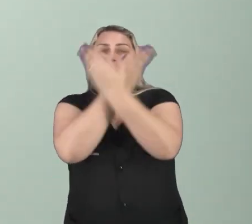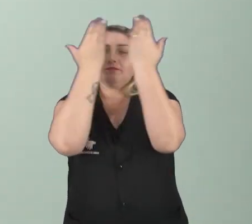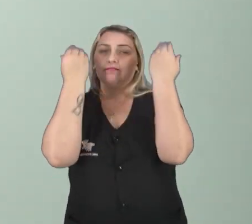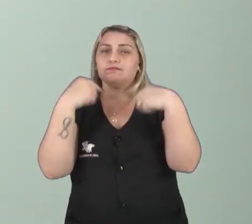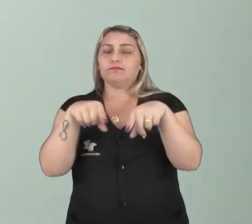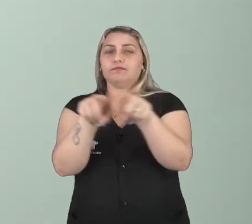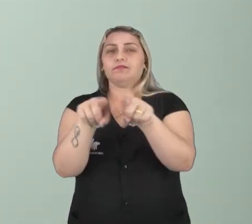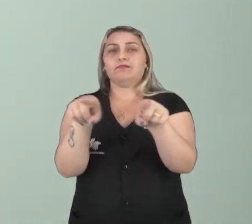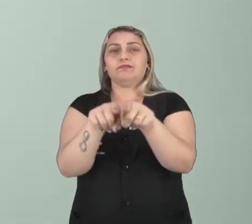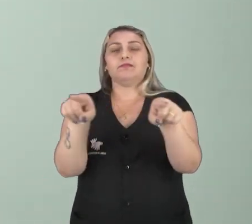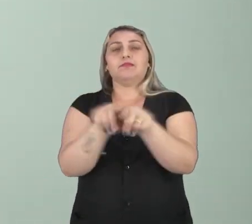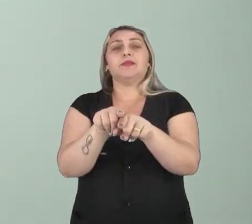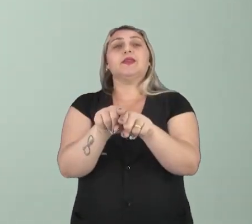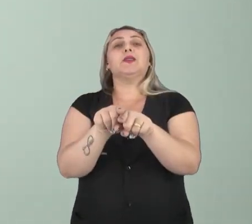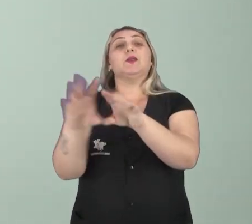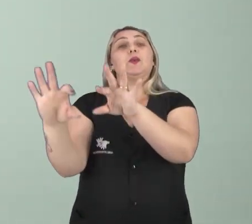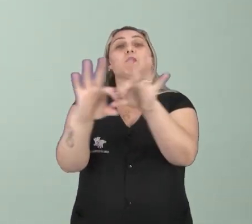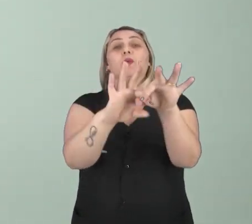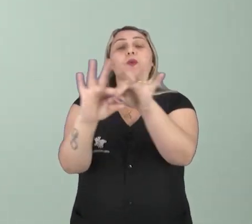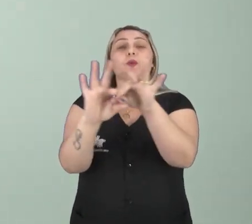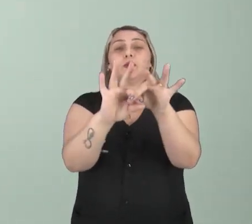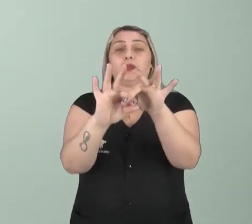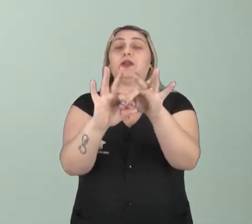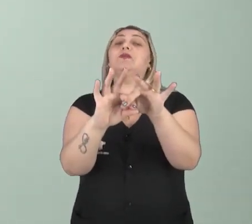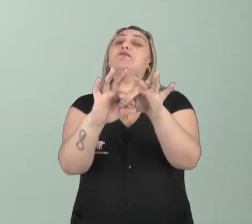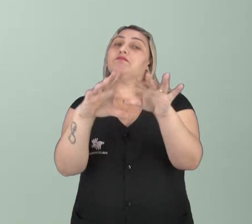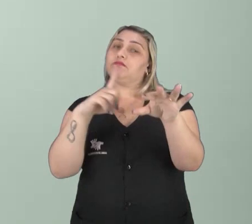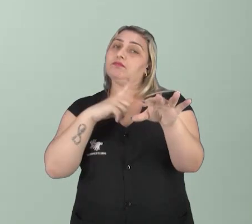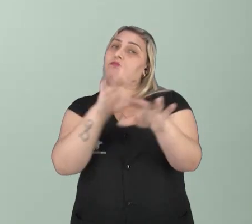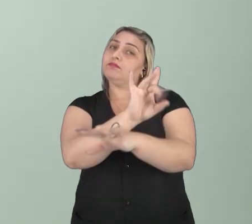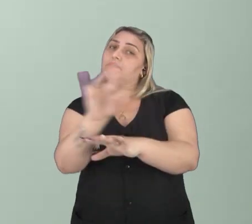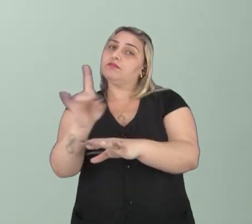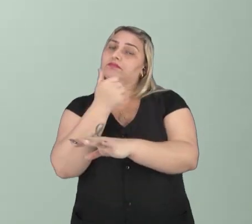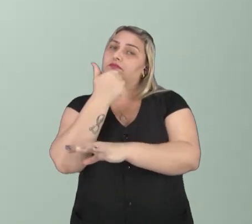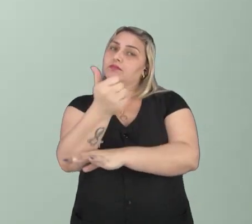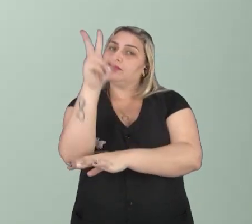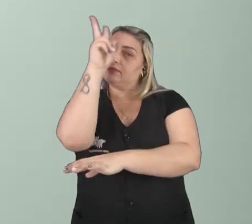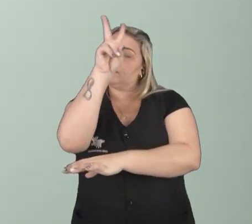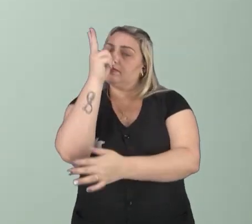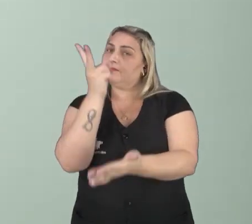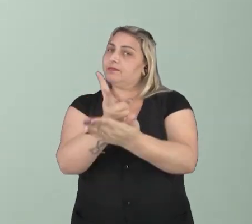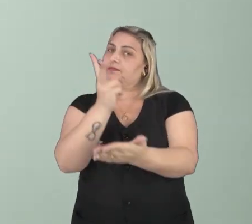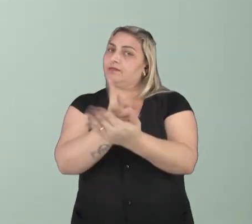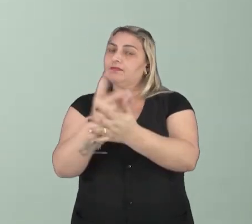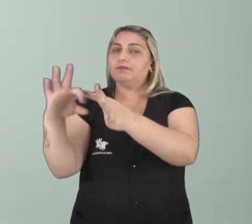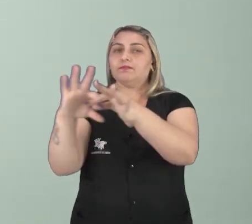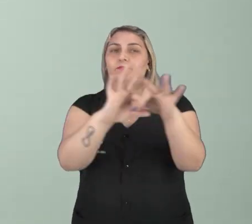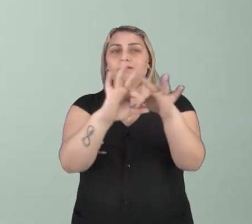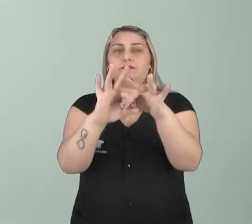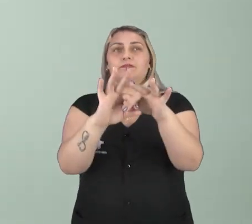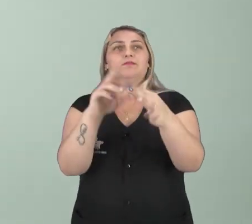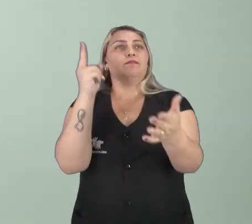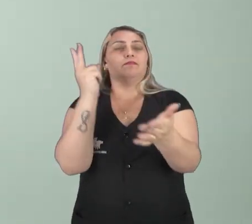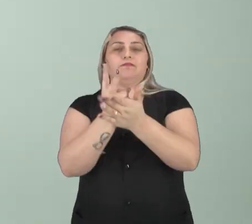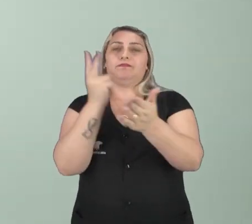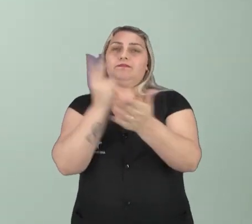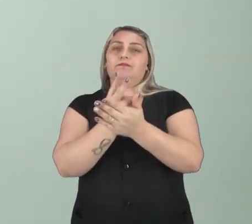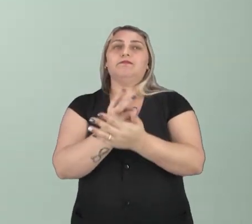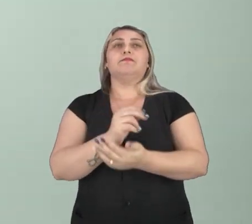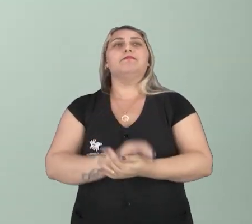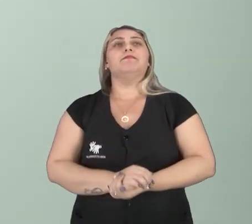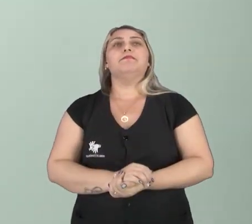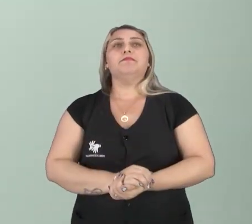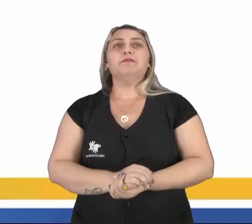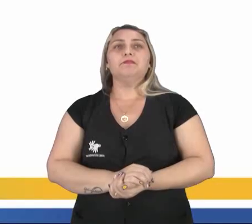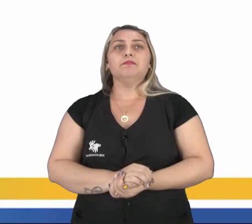esquecendo também dos contextos que elas são empregadas, tá bom? Lembre-se sempre, o contexto sempre vai determinar, tá